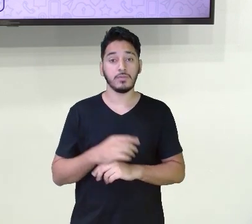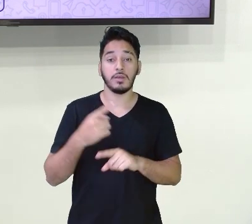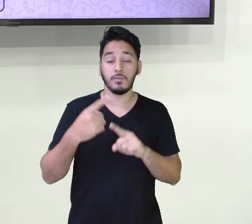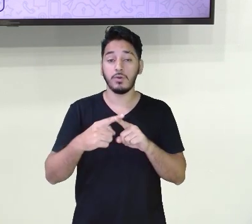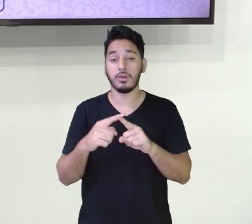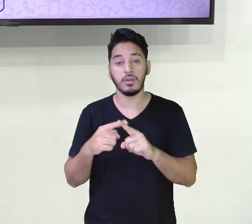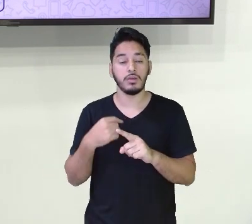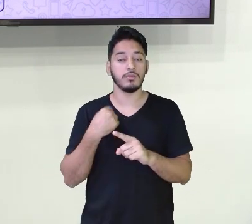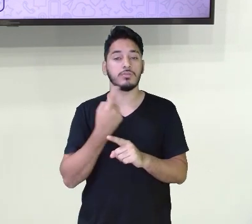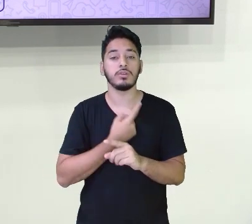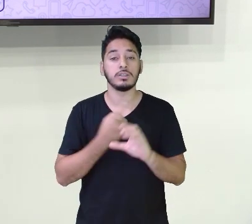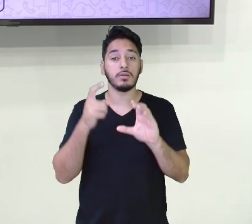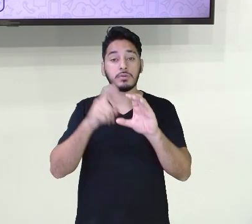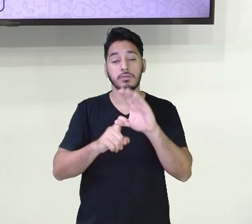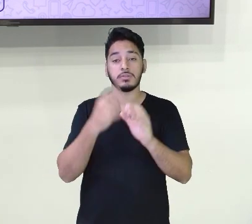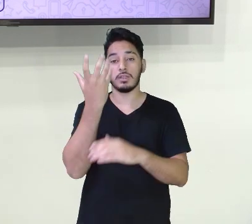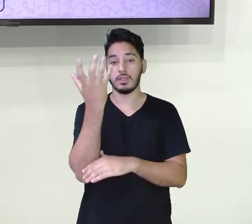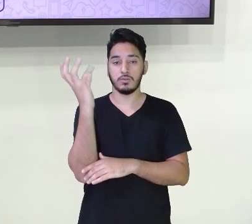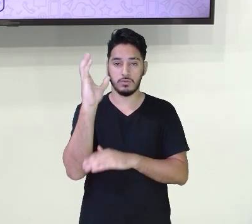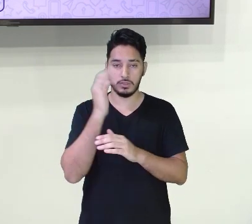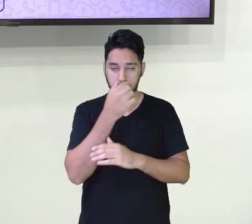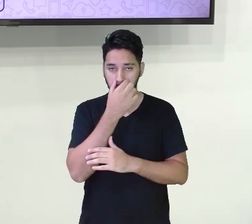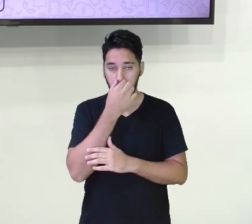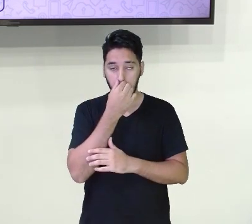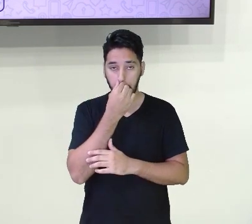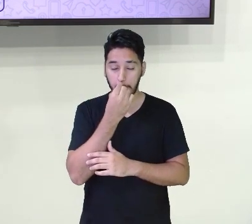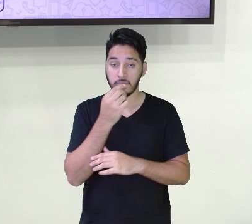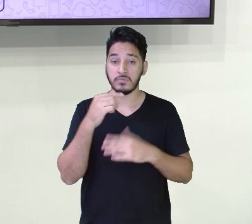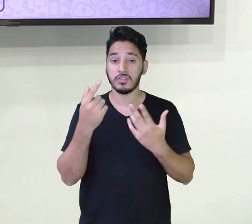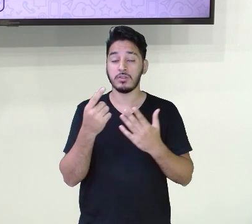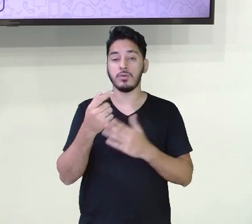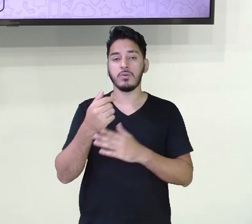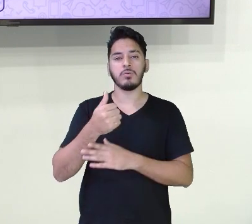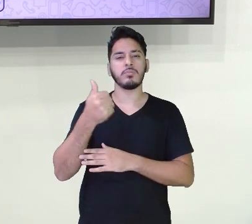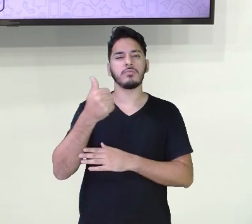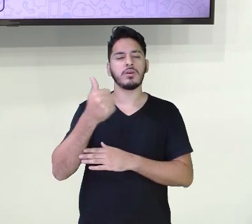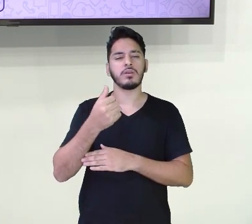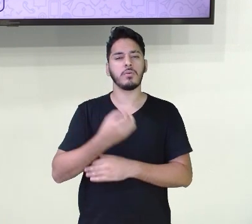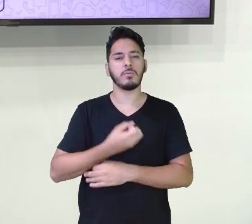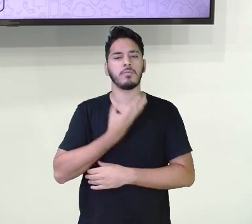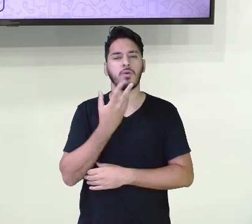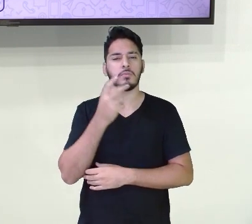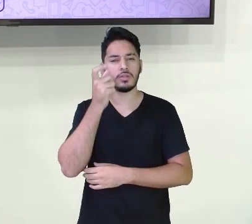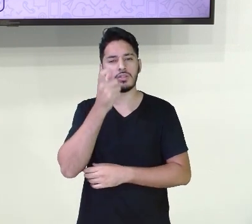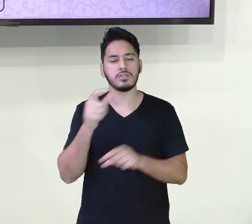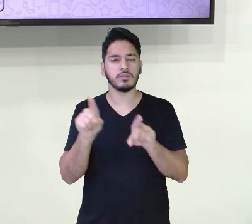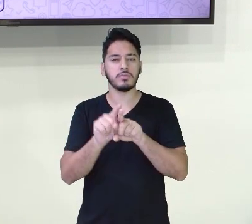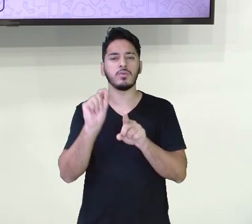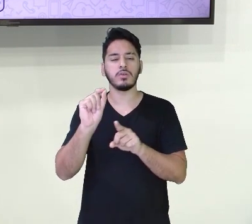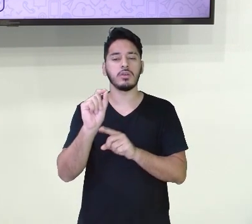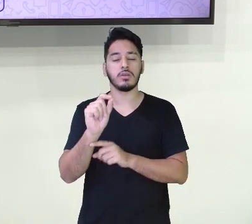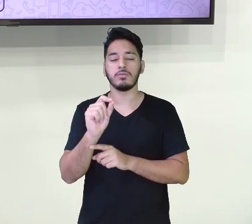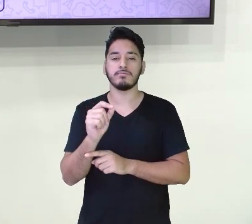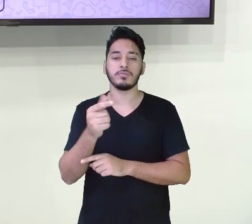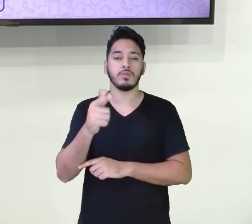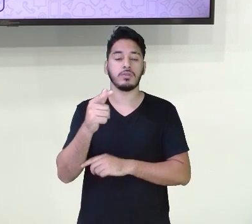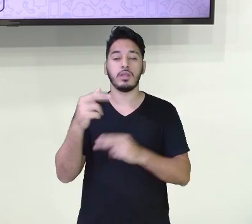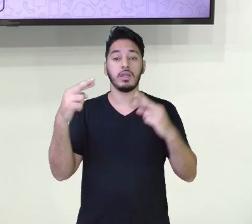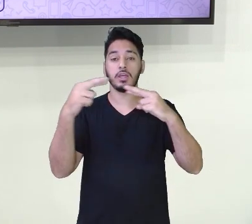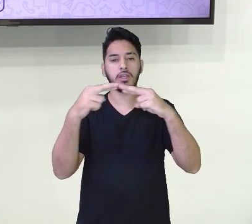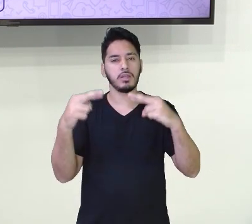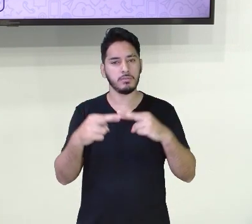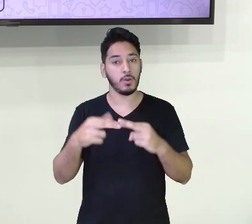nós dependemos diretamente da natureza para isso. E o primeiro poema, interessante também, professora Kedma, é que ele não possuía